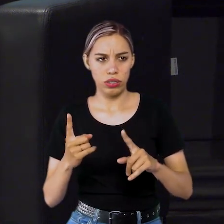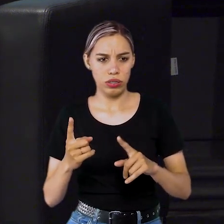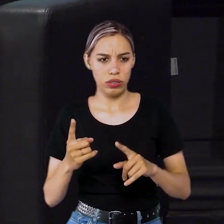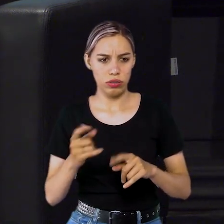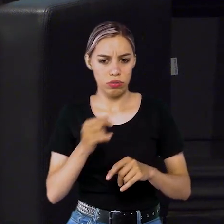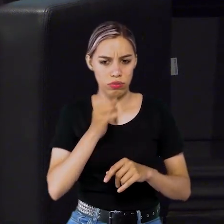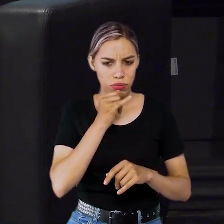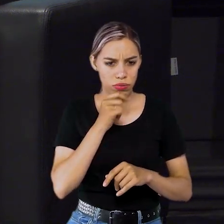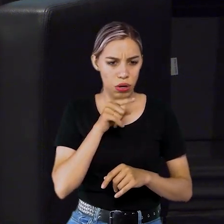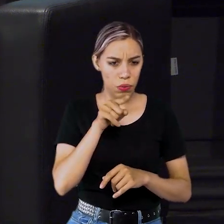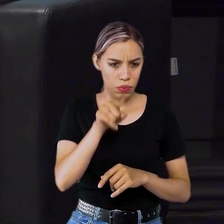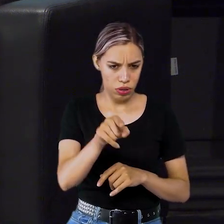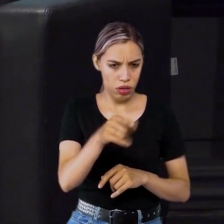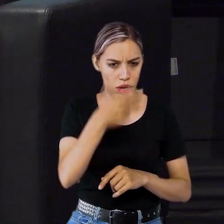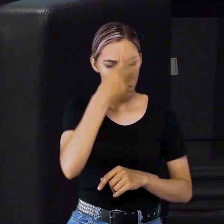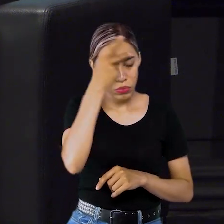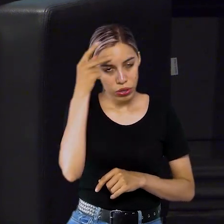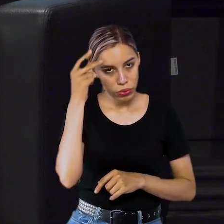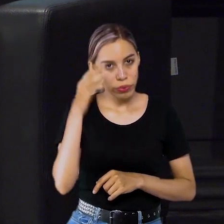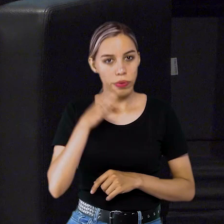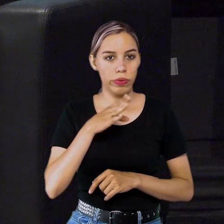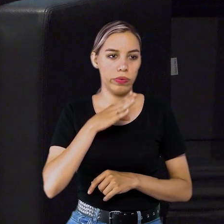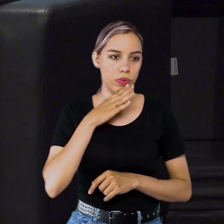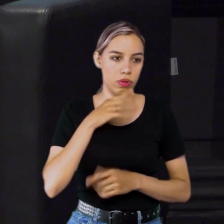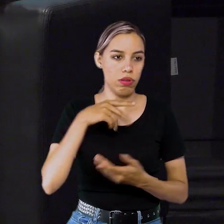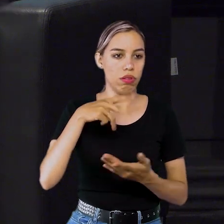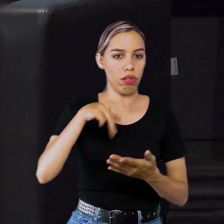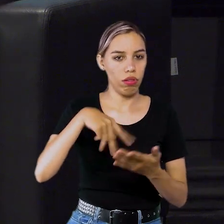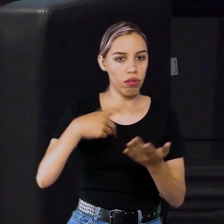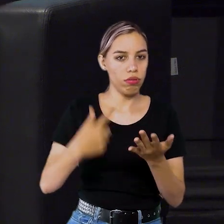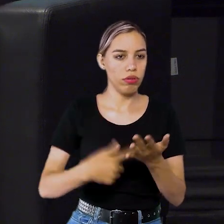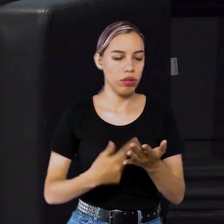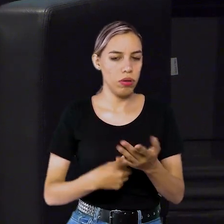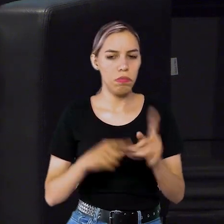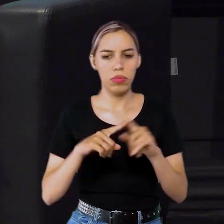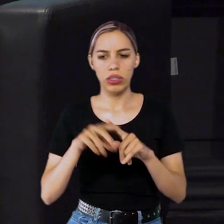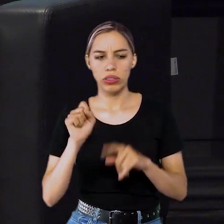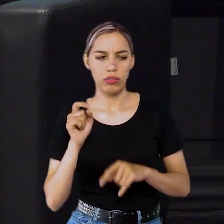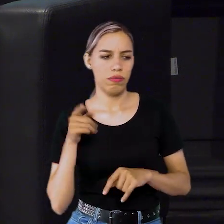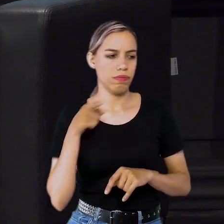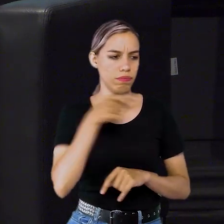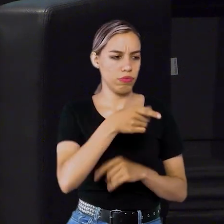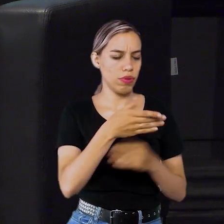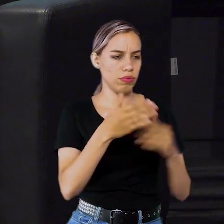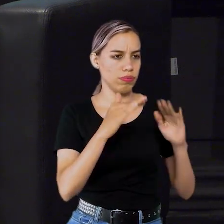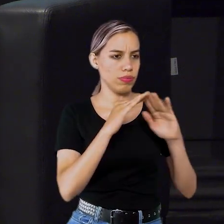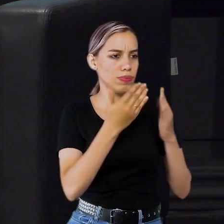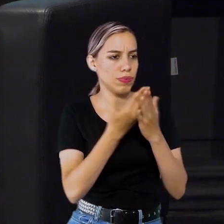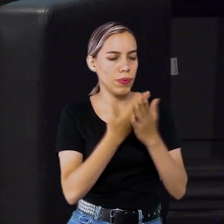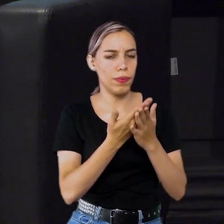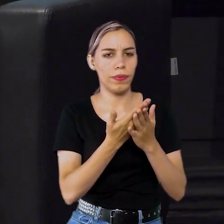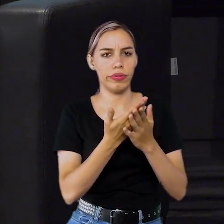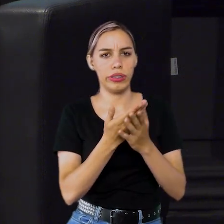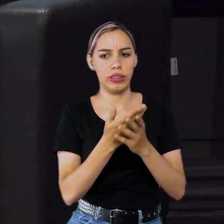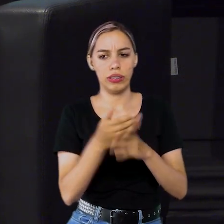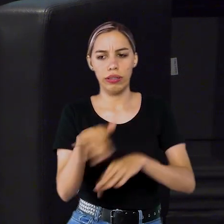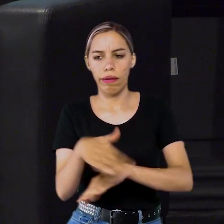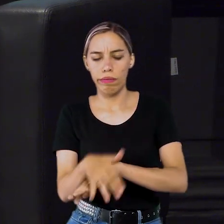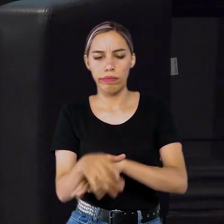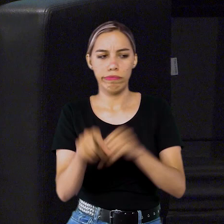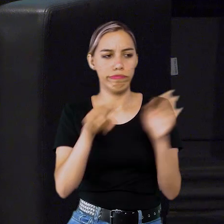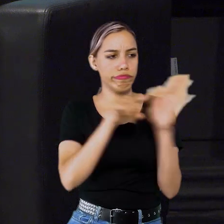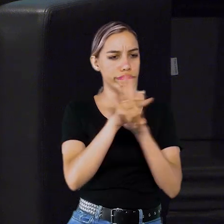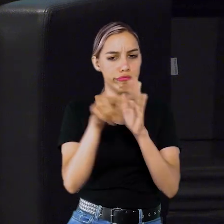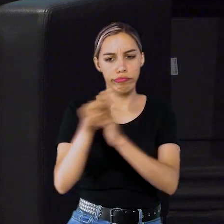jeito, conhece, entende, lê de literatura, mas e se a gente for na rua, se a gente for nas escolas? Isso está sendo ensinado na escola?